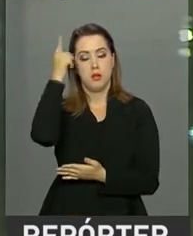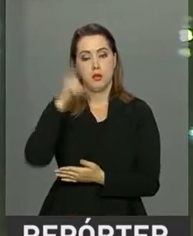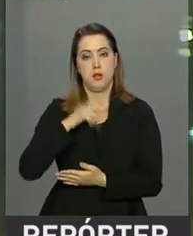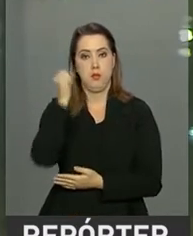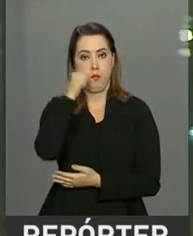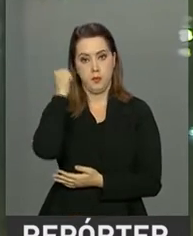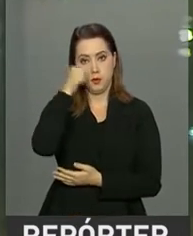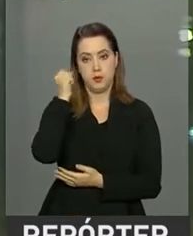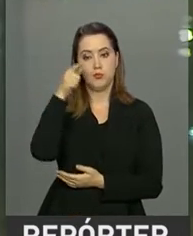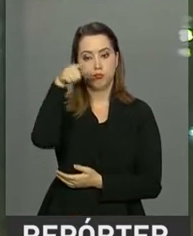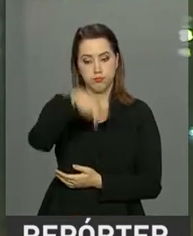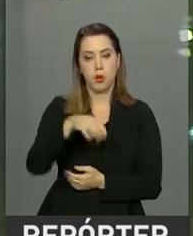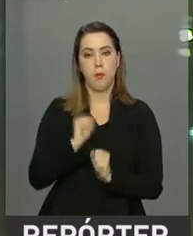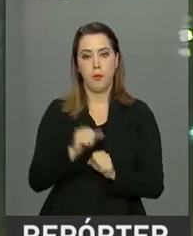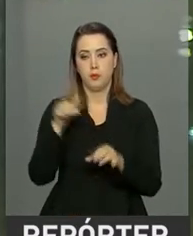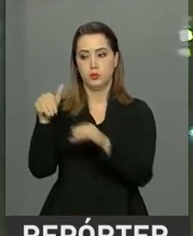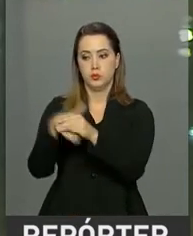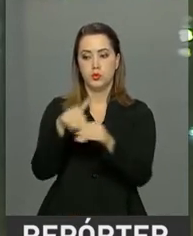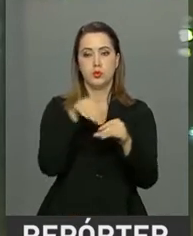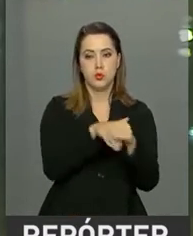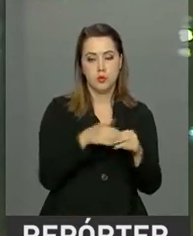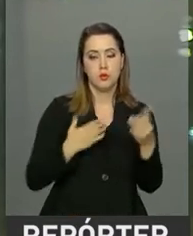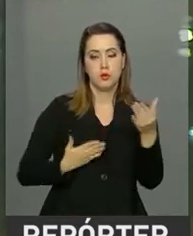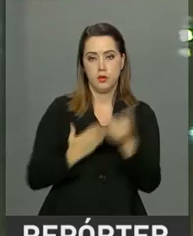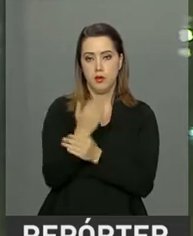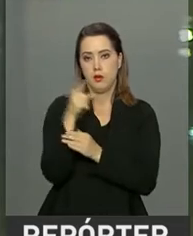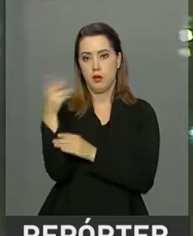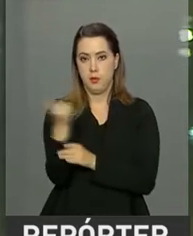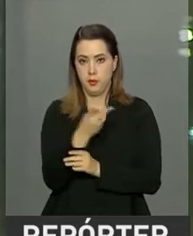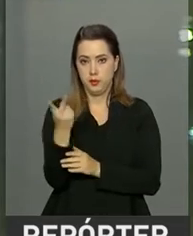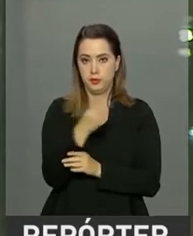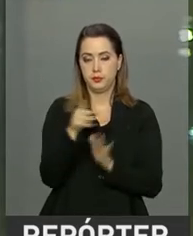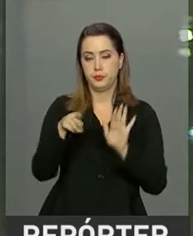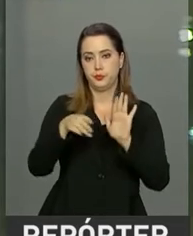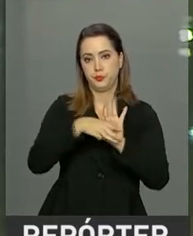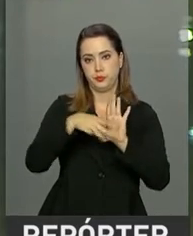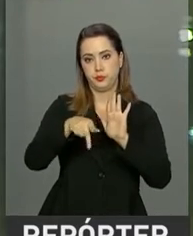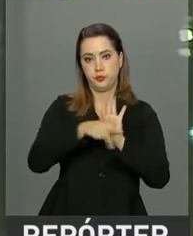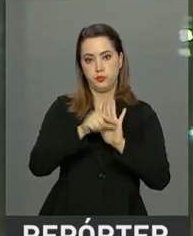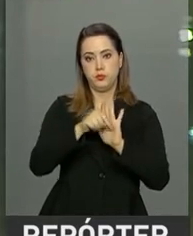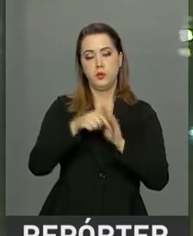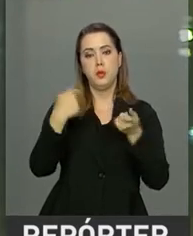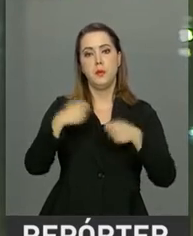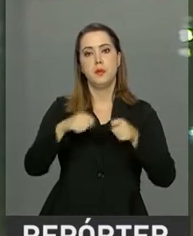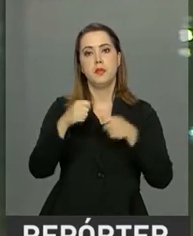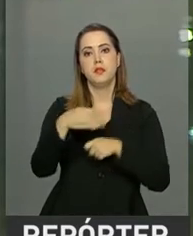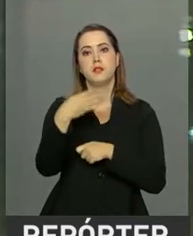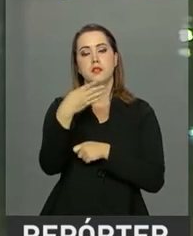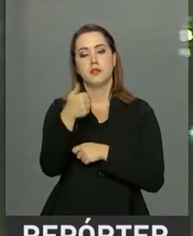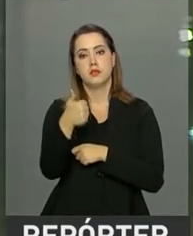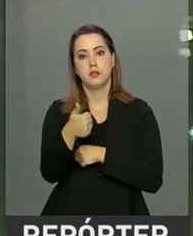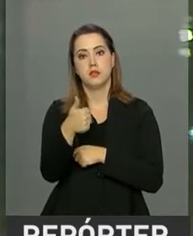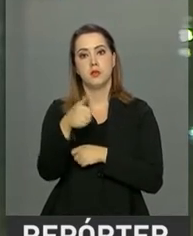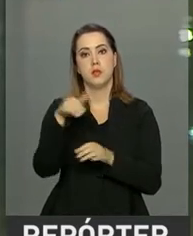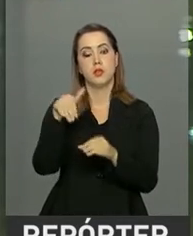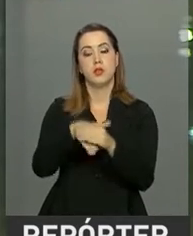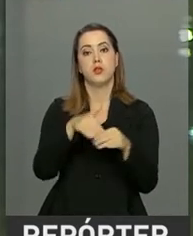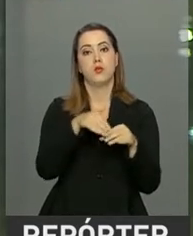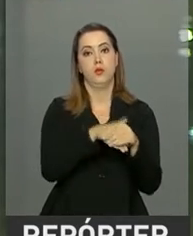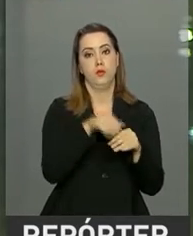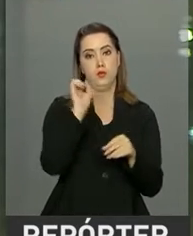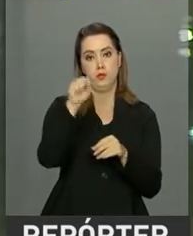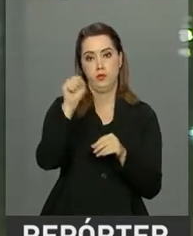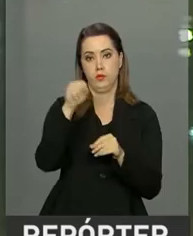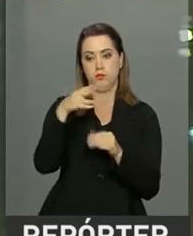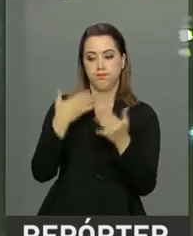e a aprovação dessas duas medidas provisórias. Já que são necessários 41 votos favoráveis dos senadores para elas